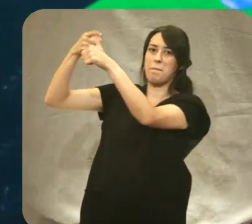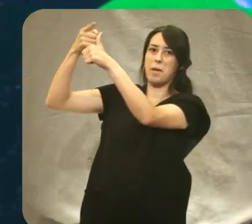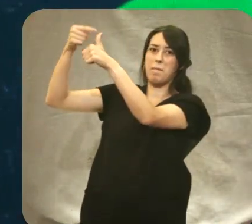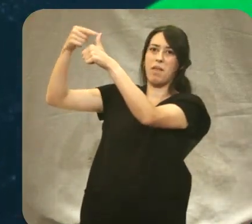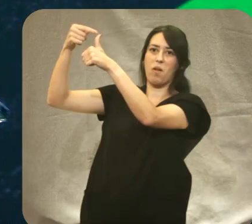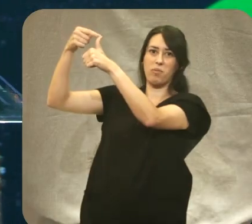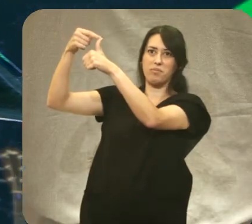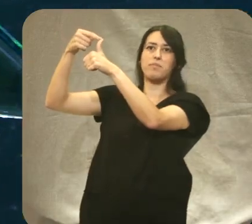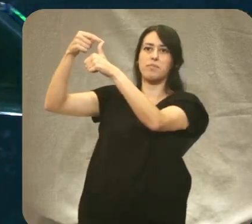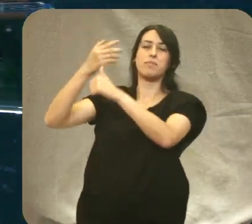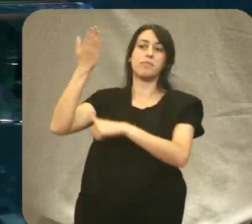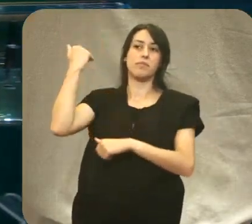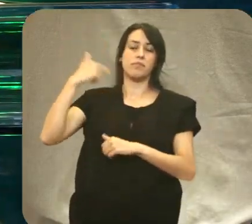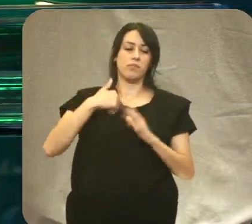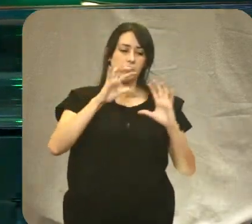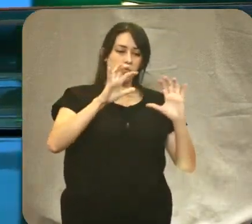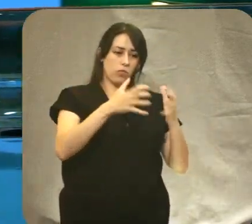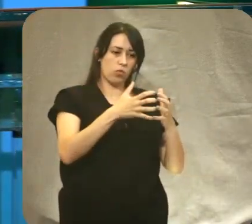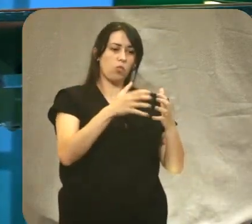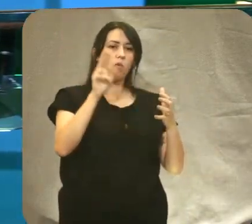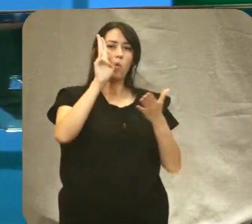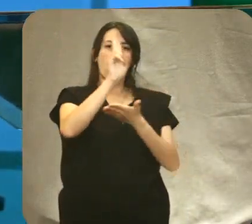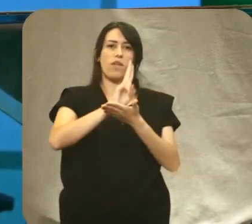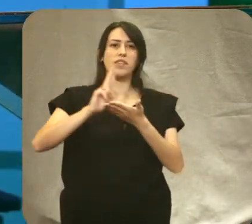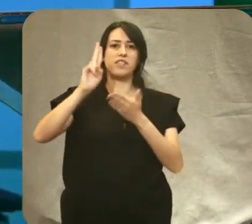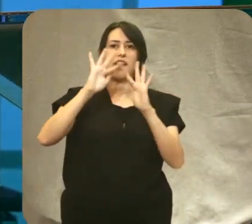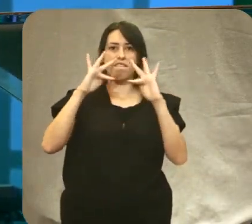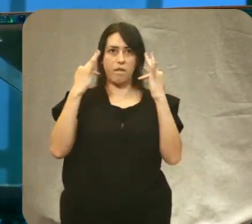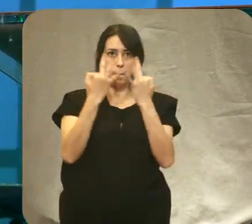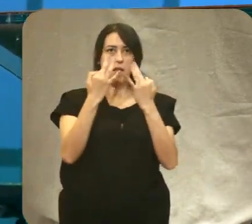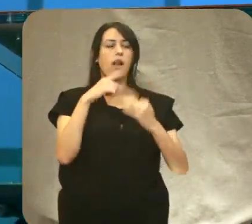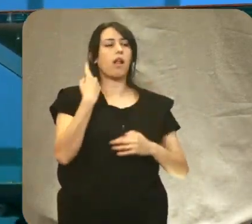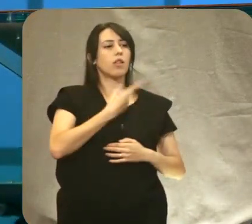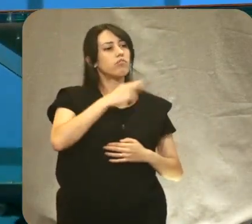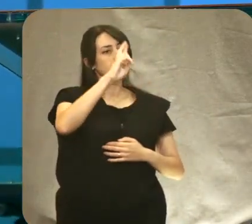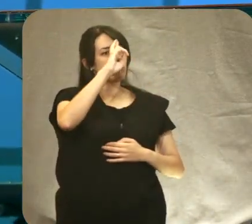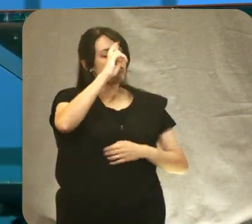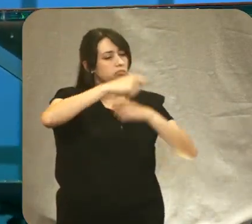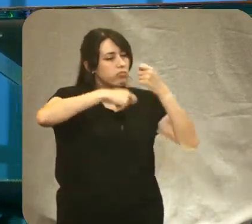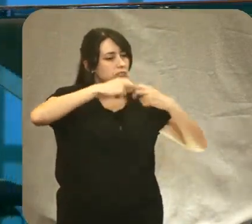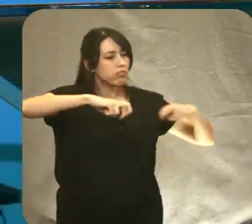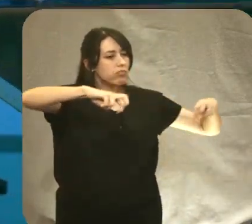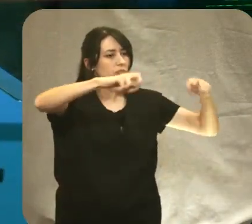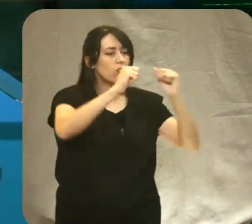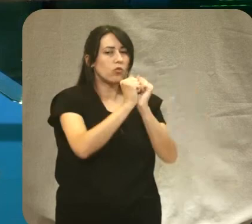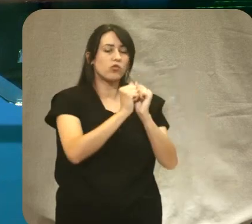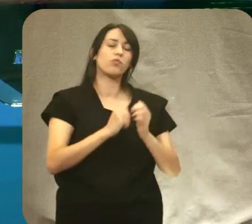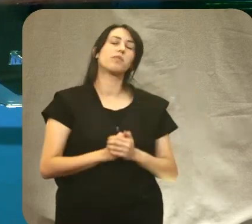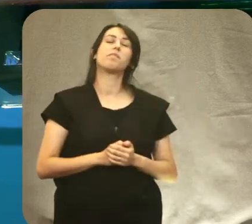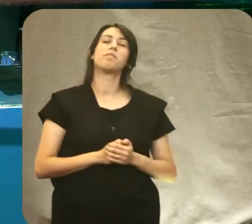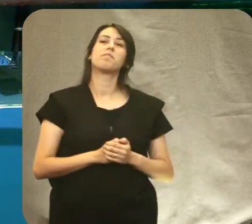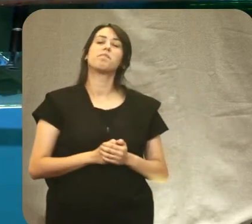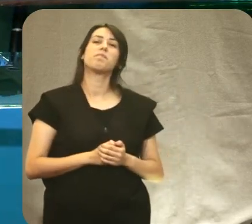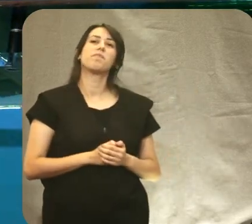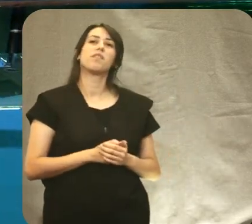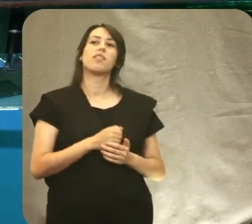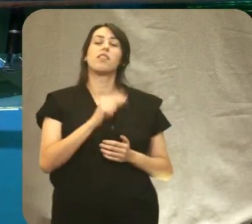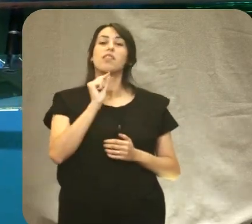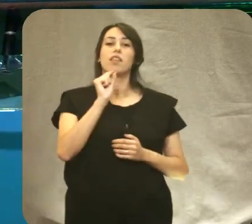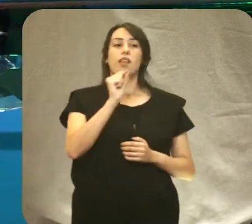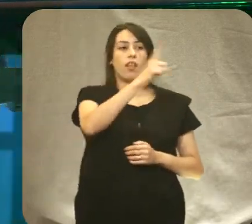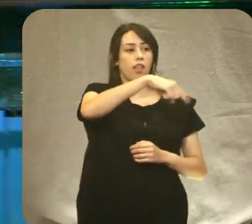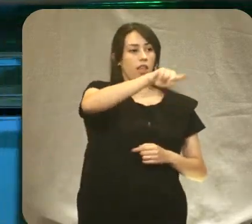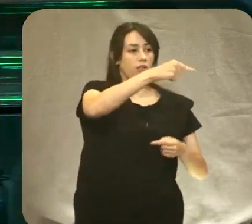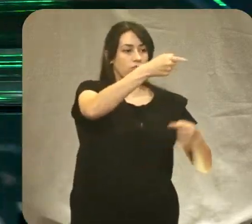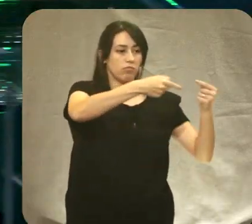dias eu estava com um grupo da Universidade da Família, fui almoçar e eles, pastor, vai na frente, eu sou anfitrião, vai vocês. E eles estavam falando, é